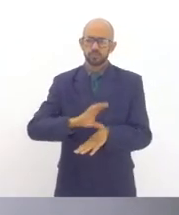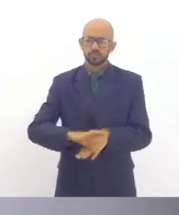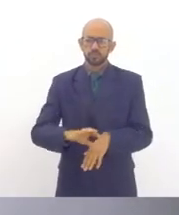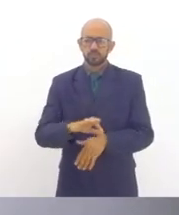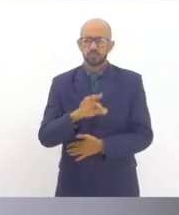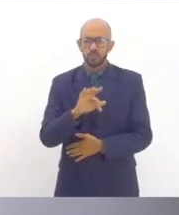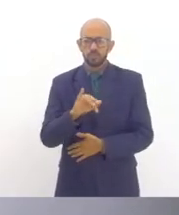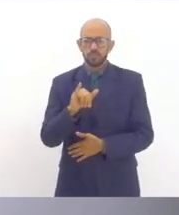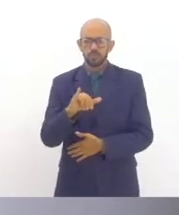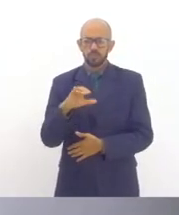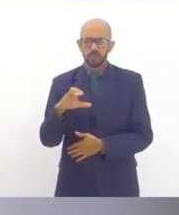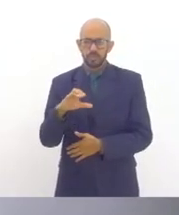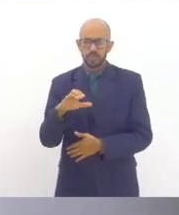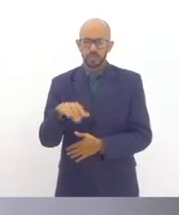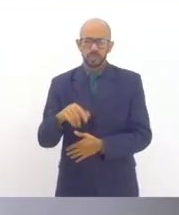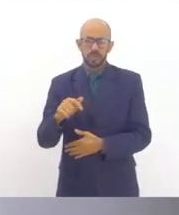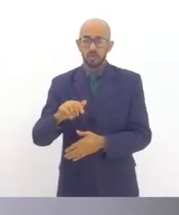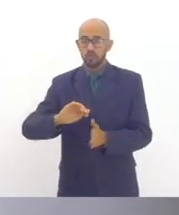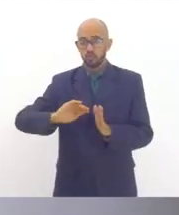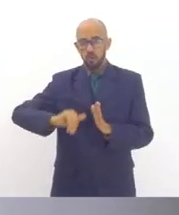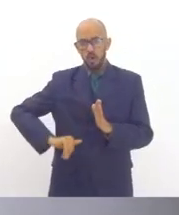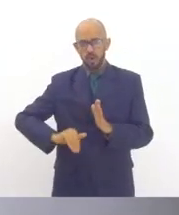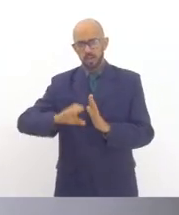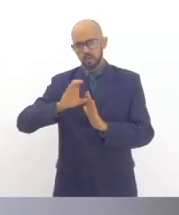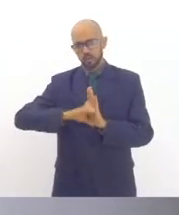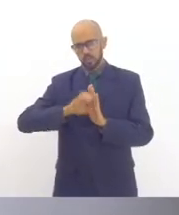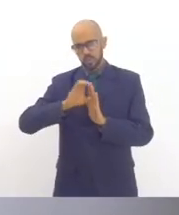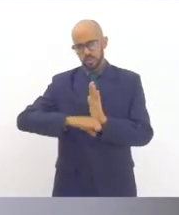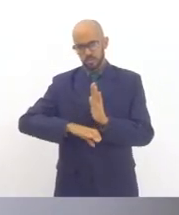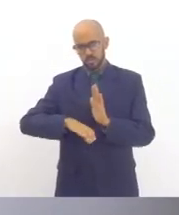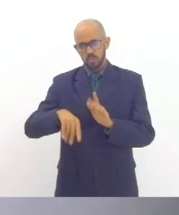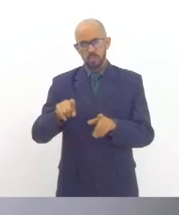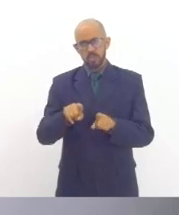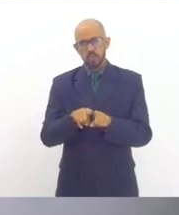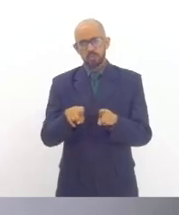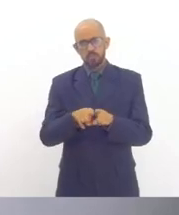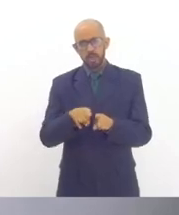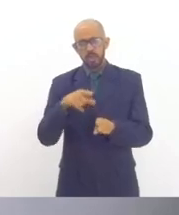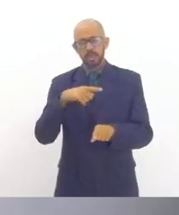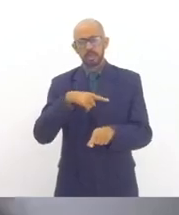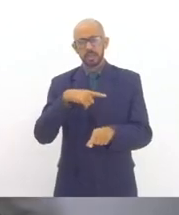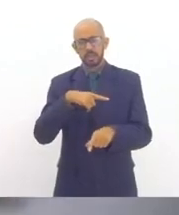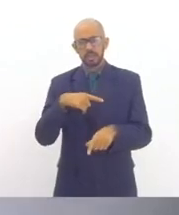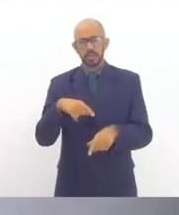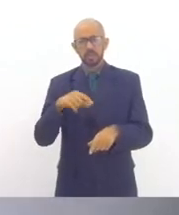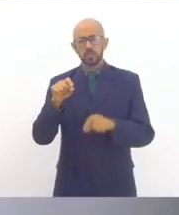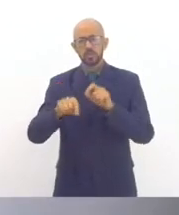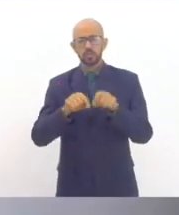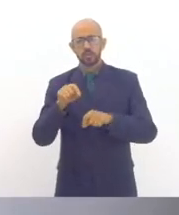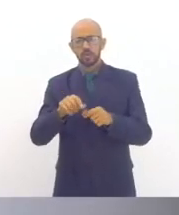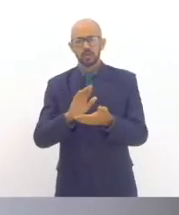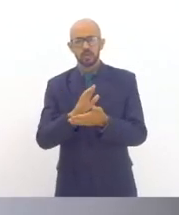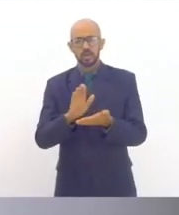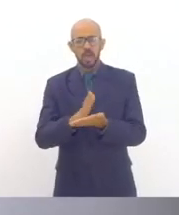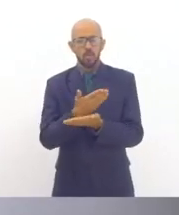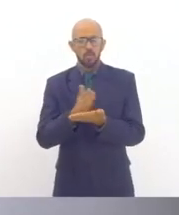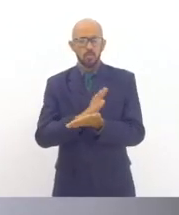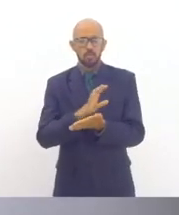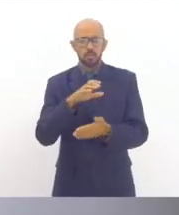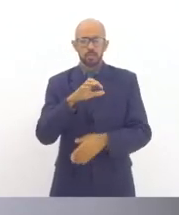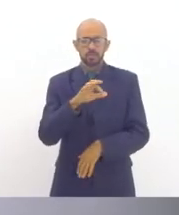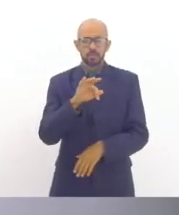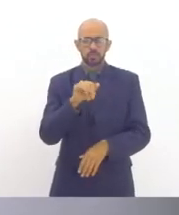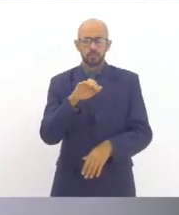são extracurriculares. Tá? E nós temos, dentro das unidades da FAITEC, algumas, não são